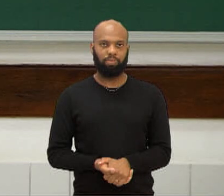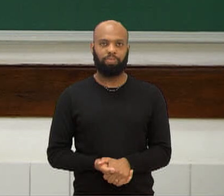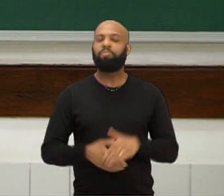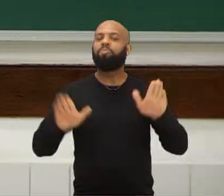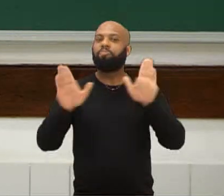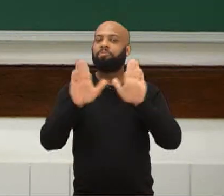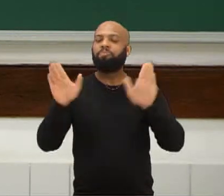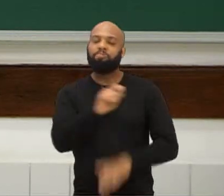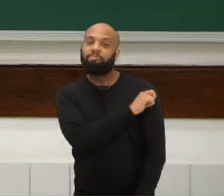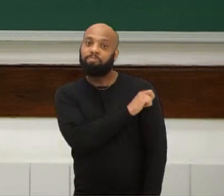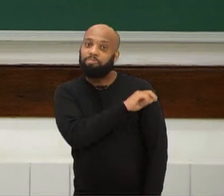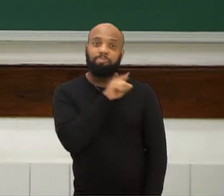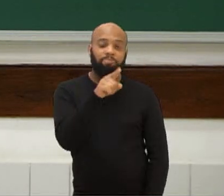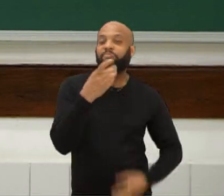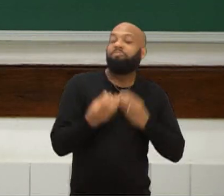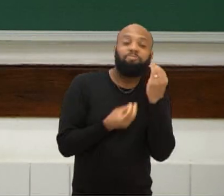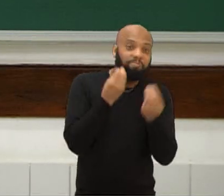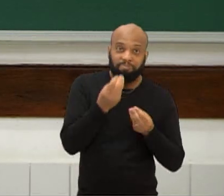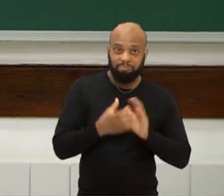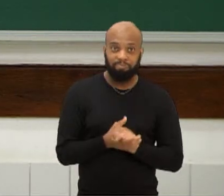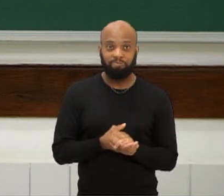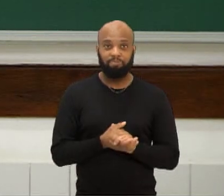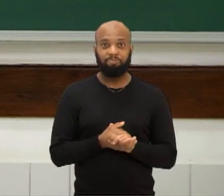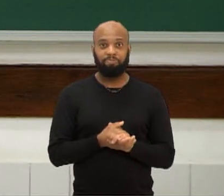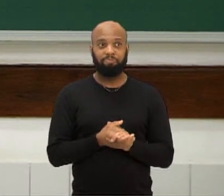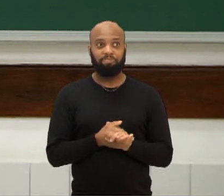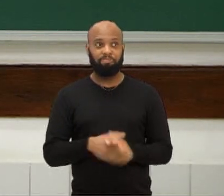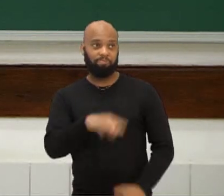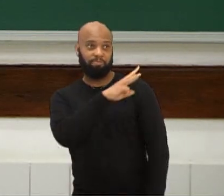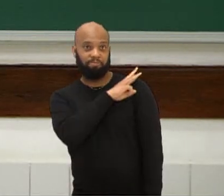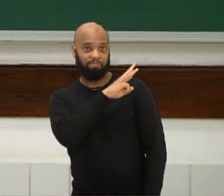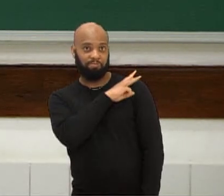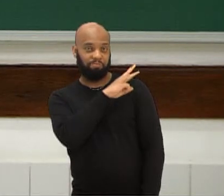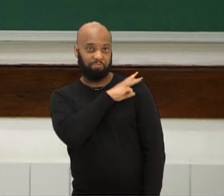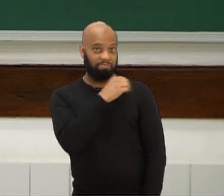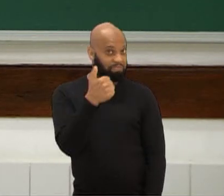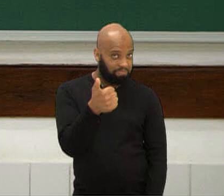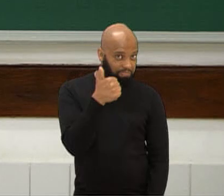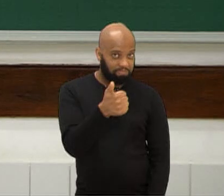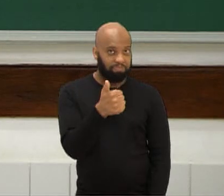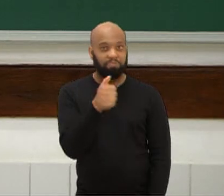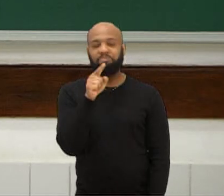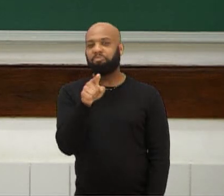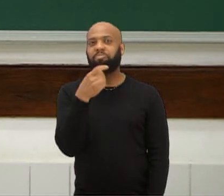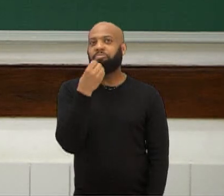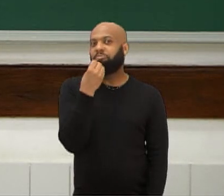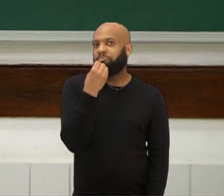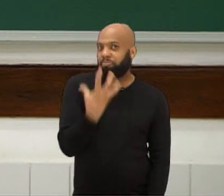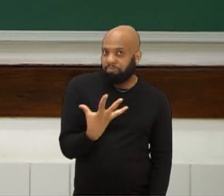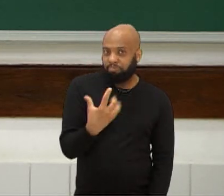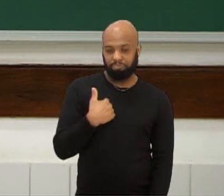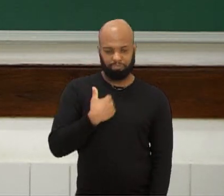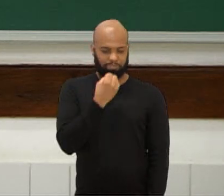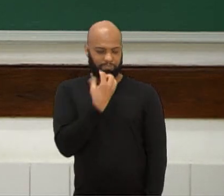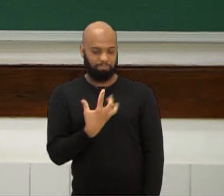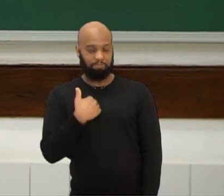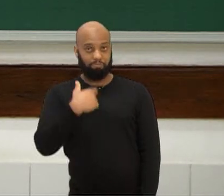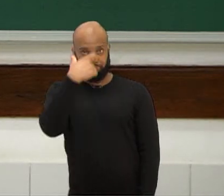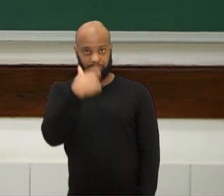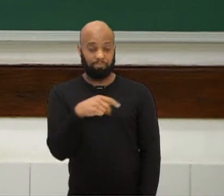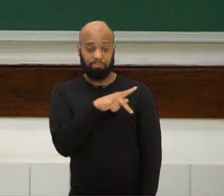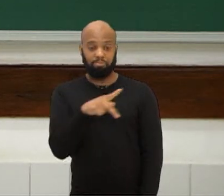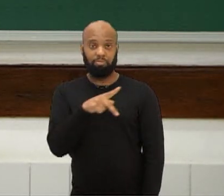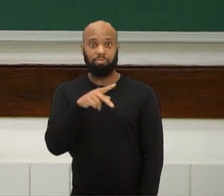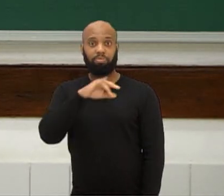Hola estudiantes, ¿cómo están? Hola estudiantes de la tercera serie, ¿no? ¿Cómo están? Yo, bien, soy la profe